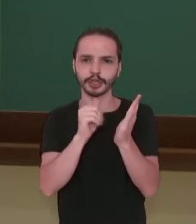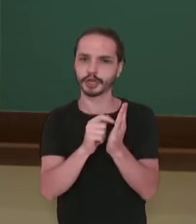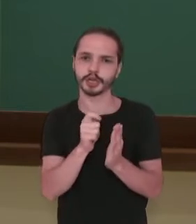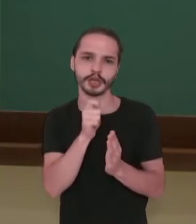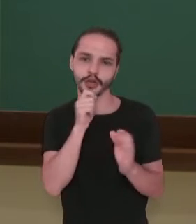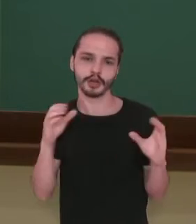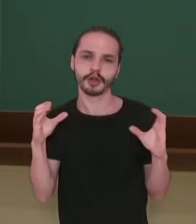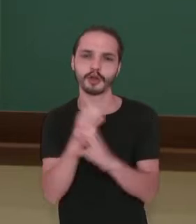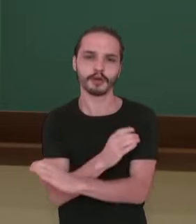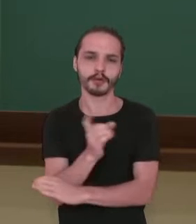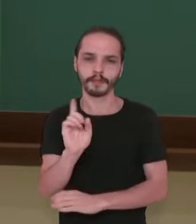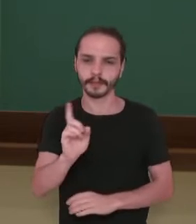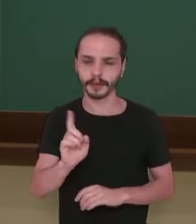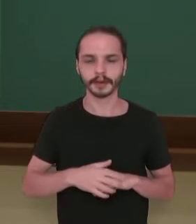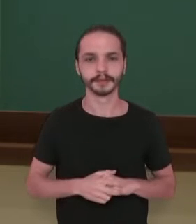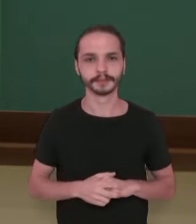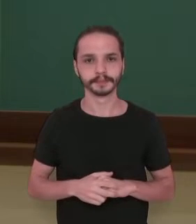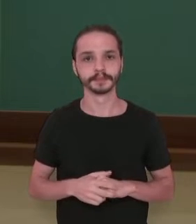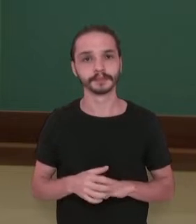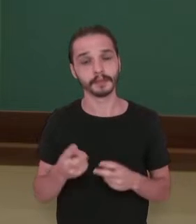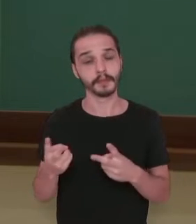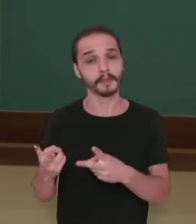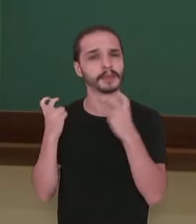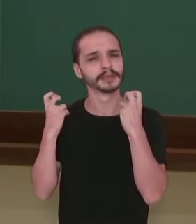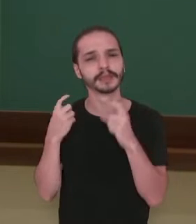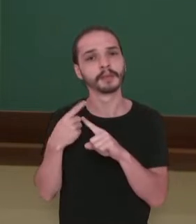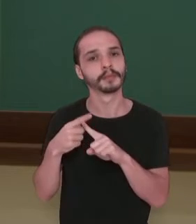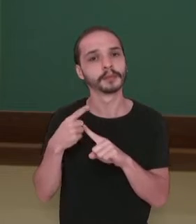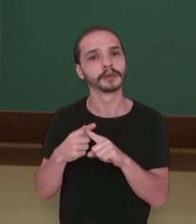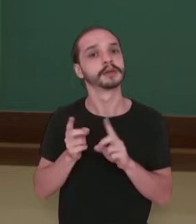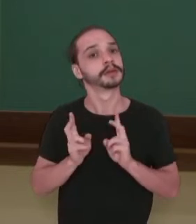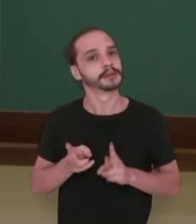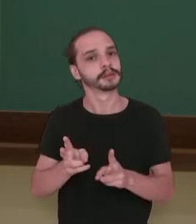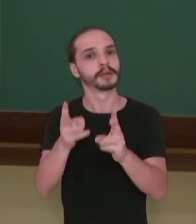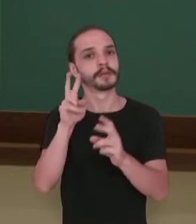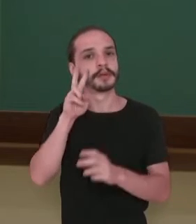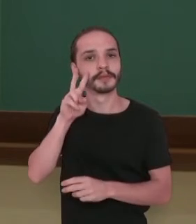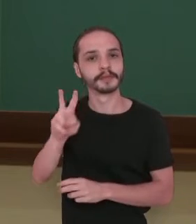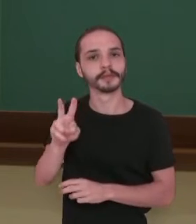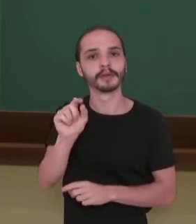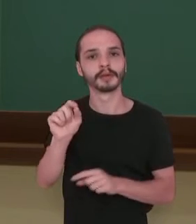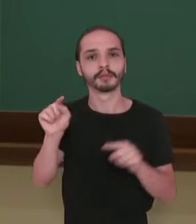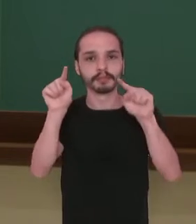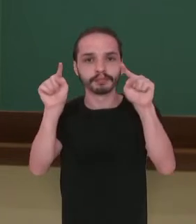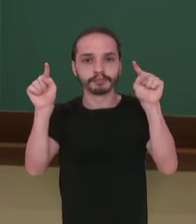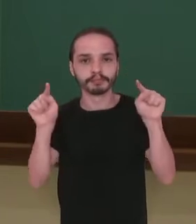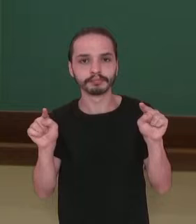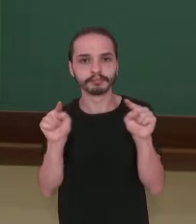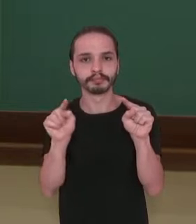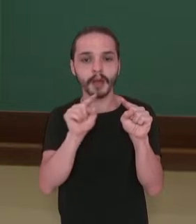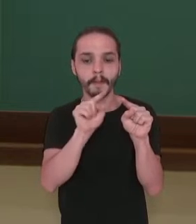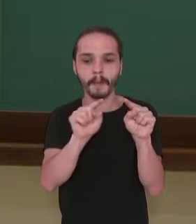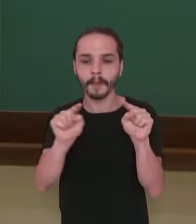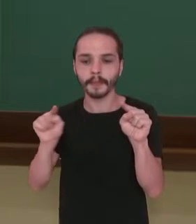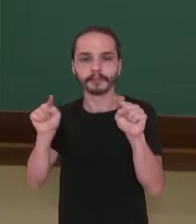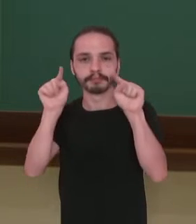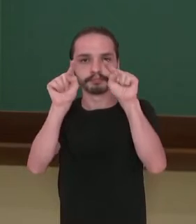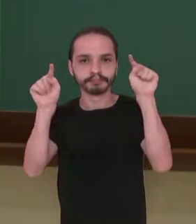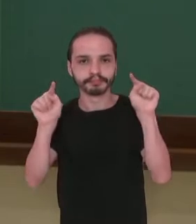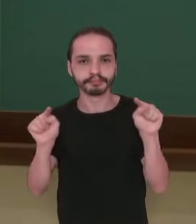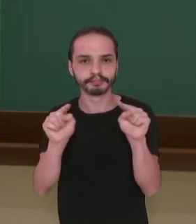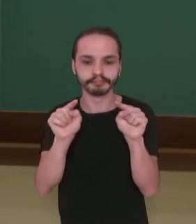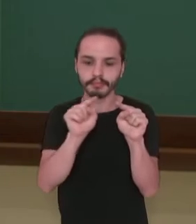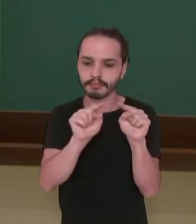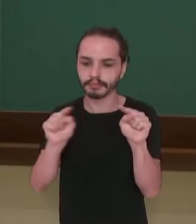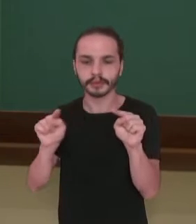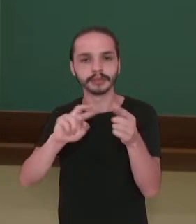texto na sua totalidade. A gente percebe isso cada vez que nós vimos a presença dos colchetes e das reticências dentro dos colchetes.